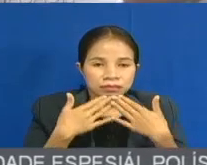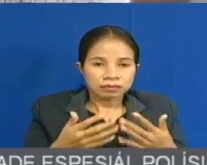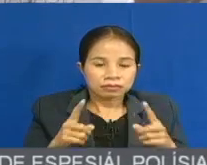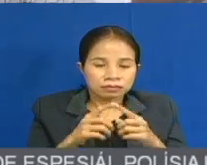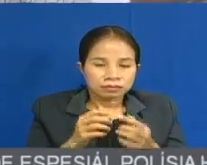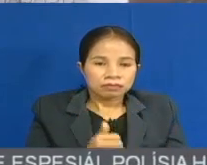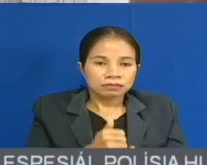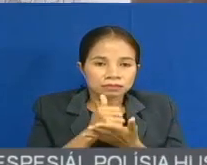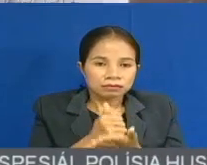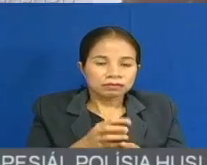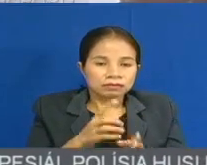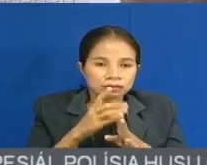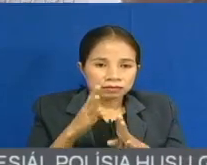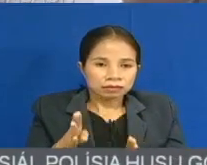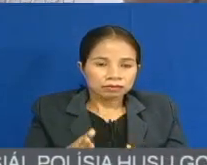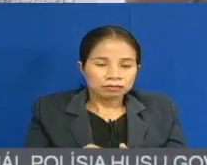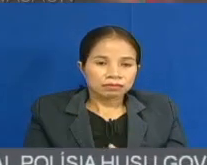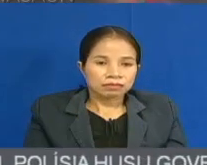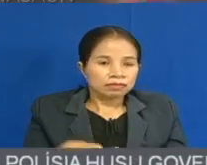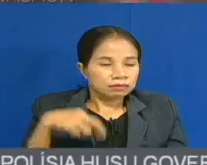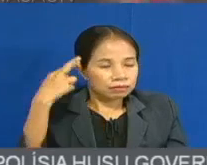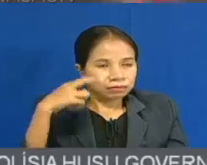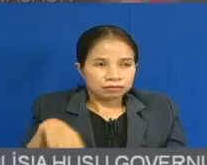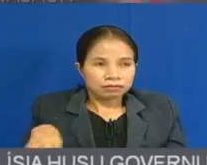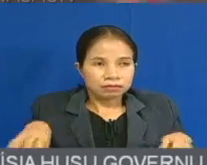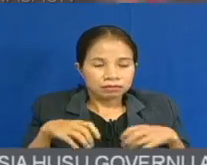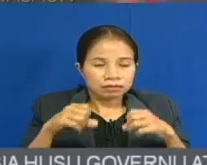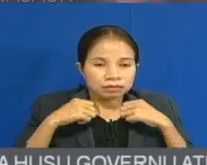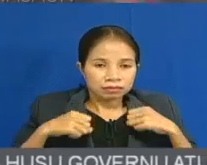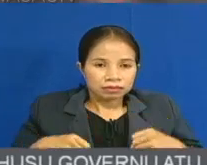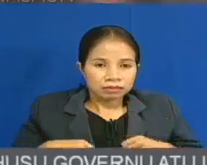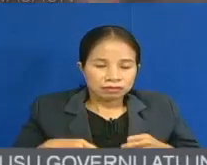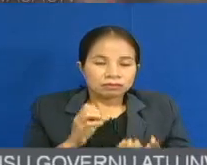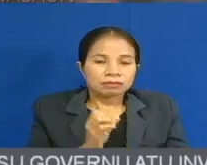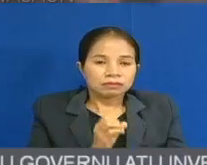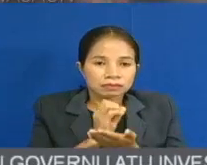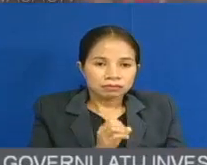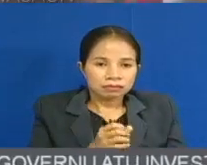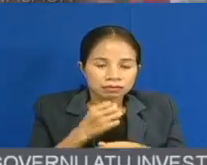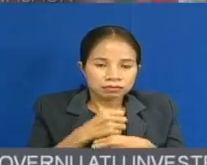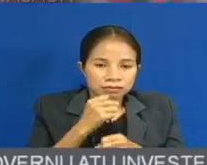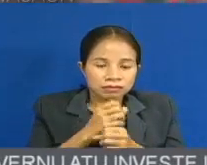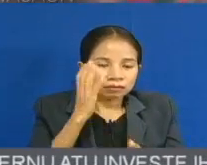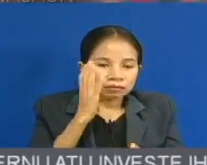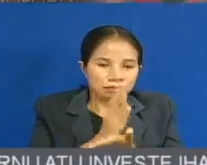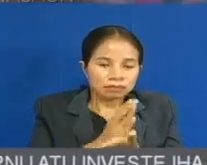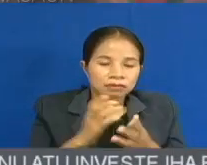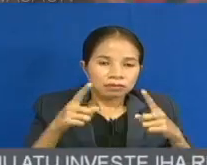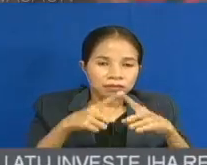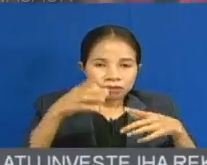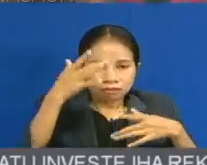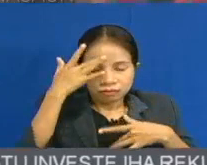apoio Husi Country Coordination Mechanism ba Serviço Saúde Regional Nian, o de halo prevenção ba moras e